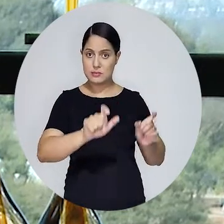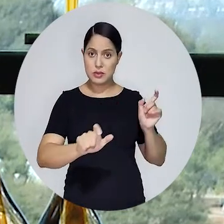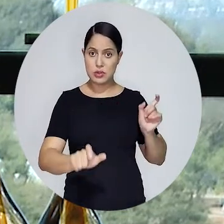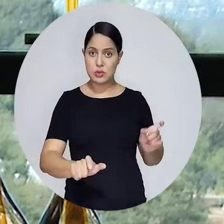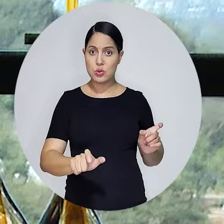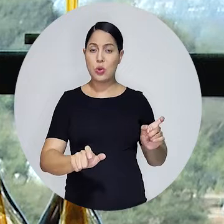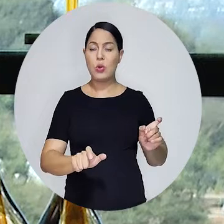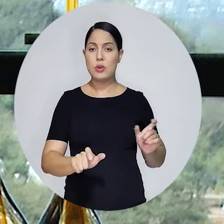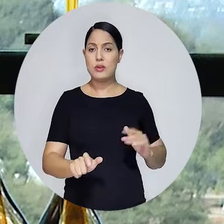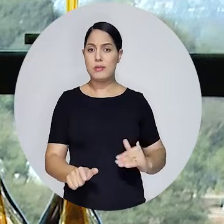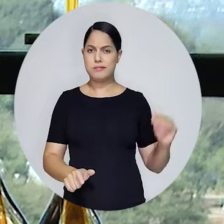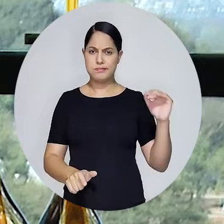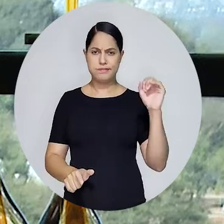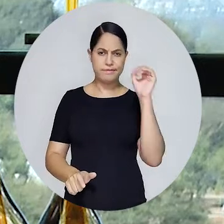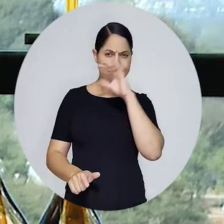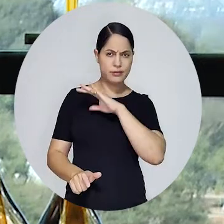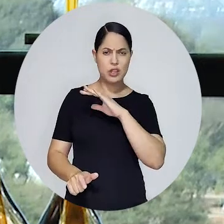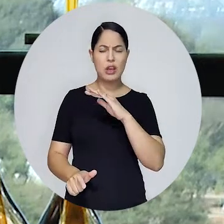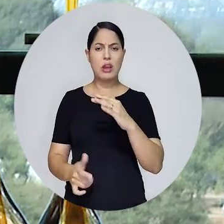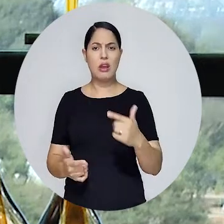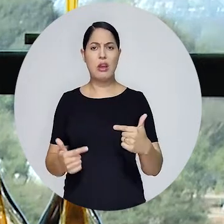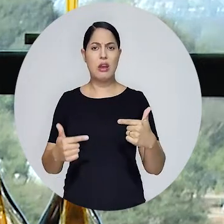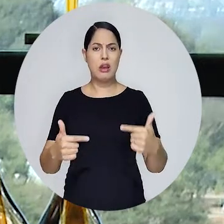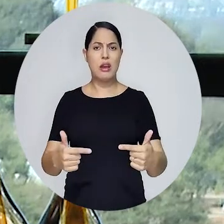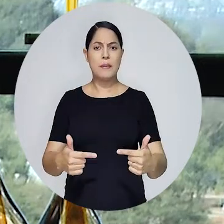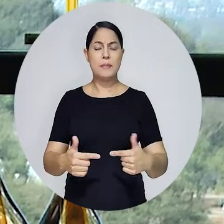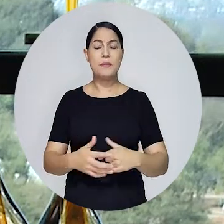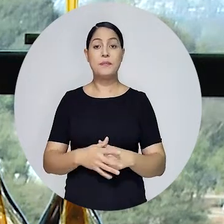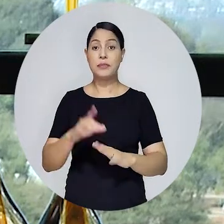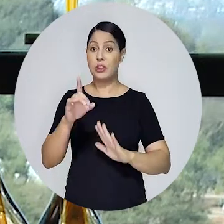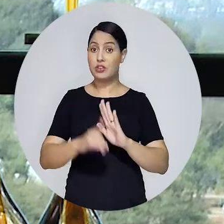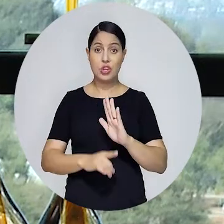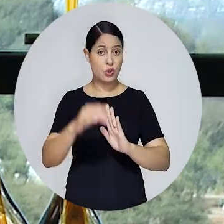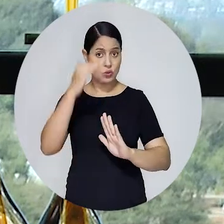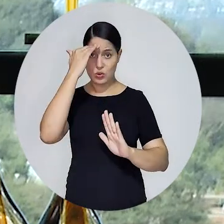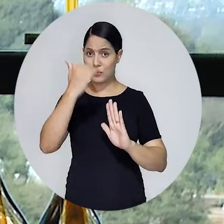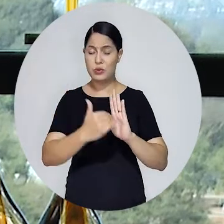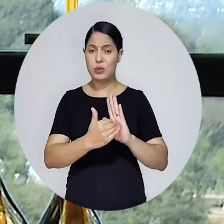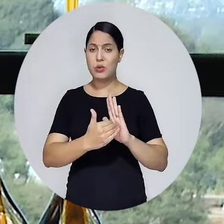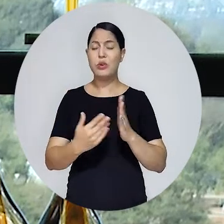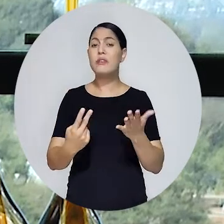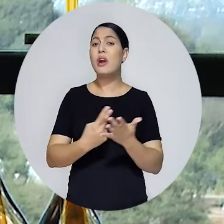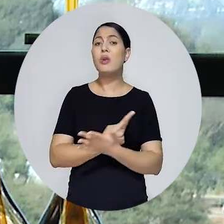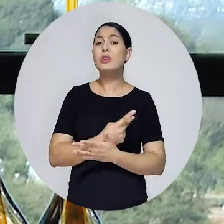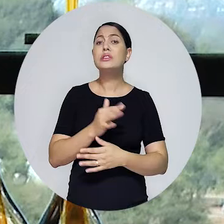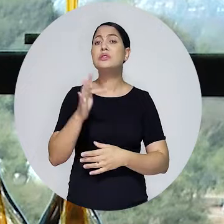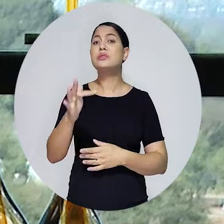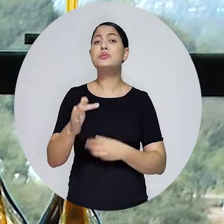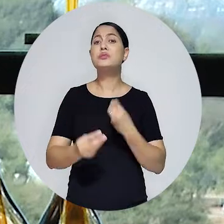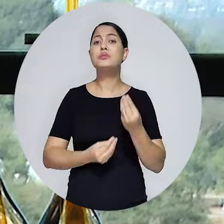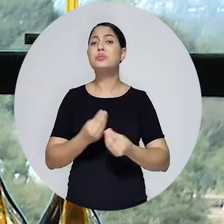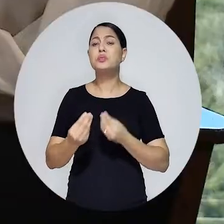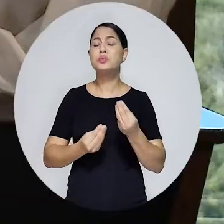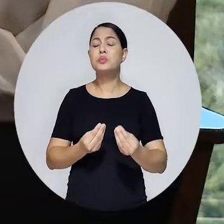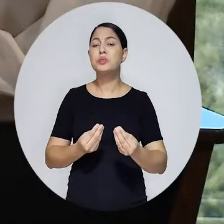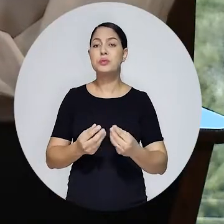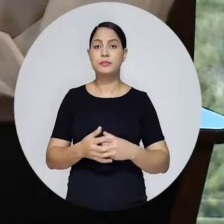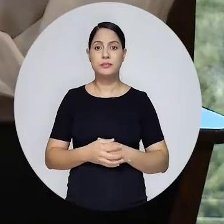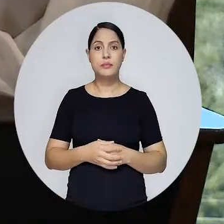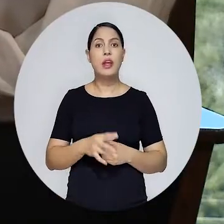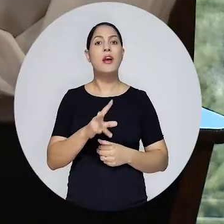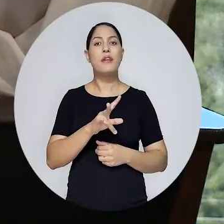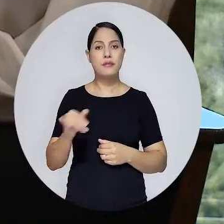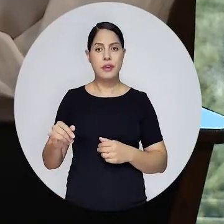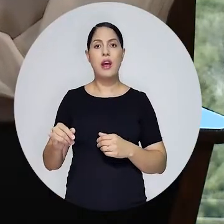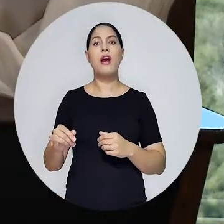Seccional, ratificado que aquele ato praticado pela autoridade pública é uma violação a prerrogativas? Qual a consequência? A